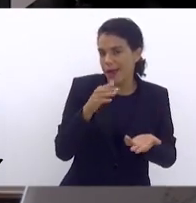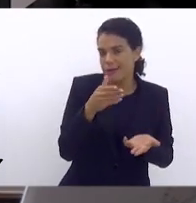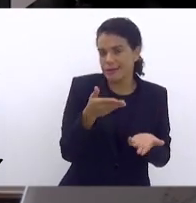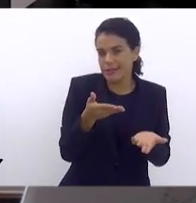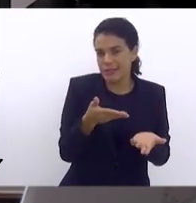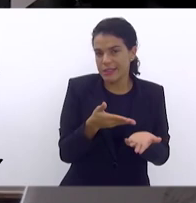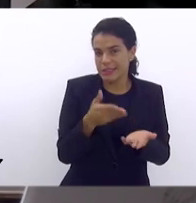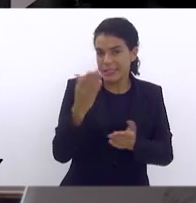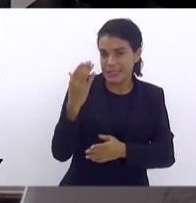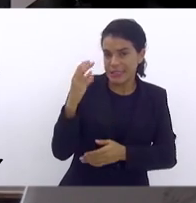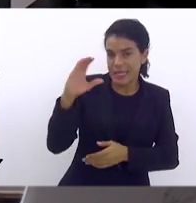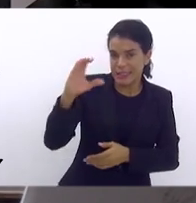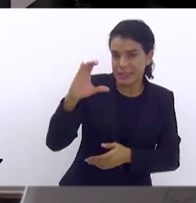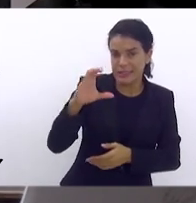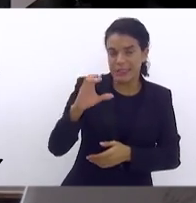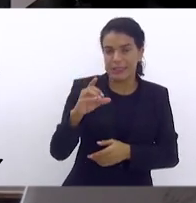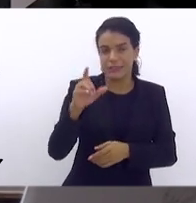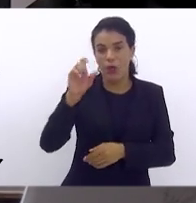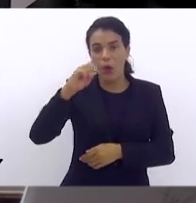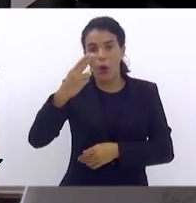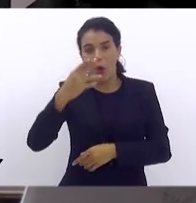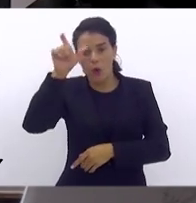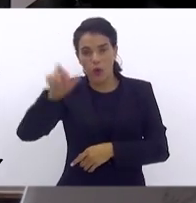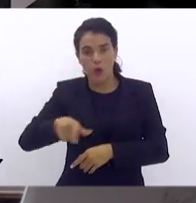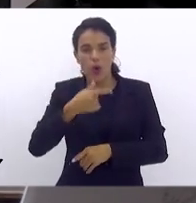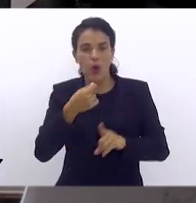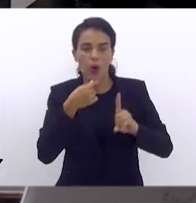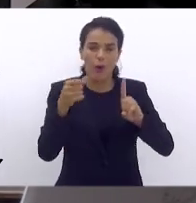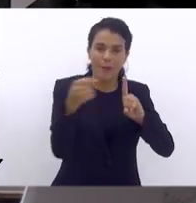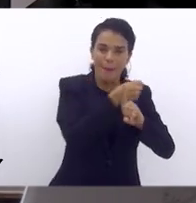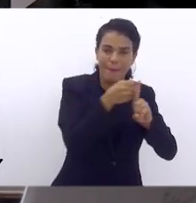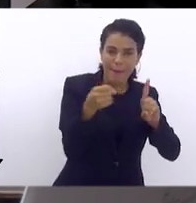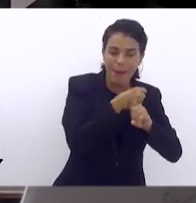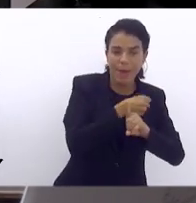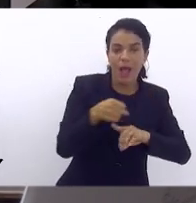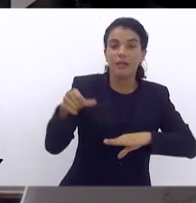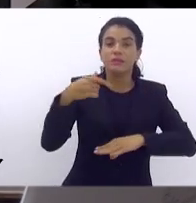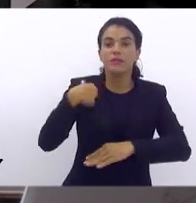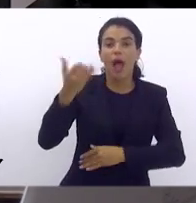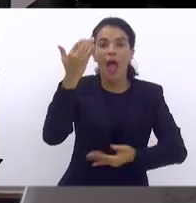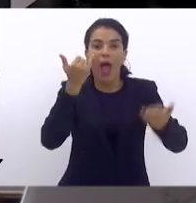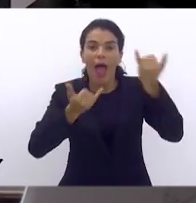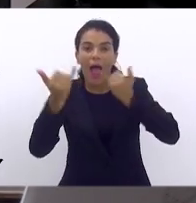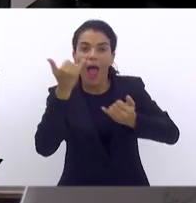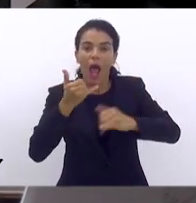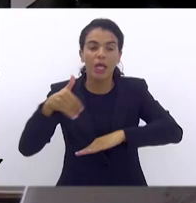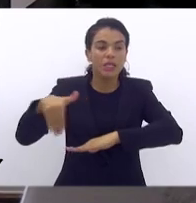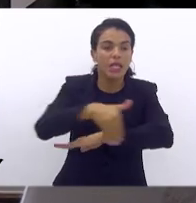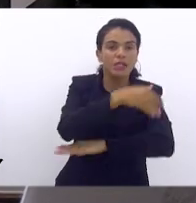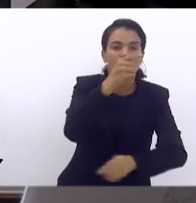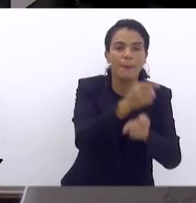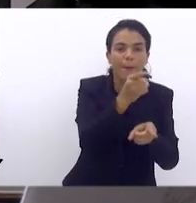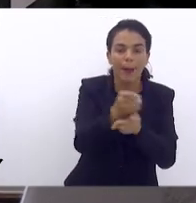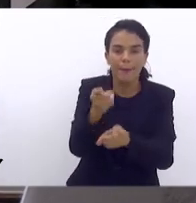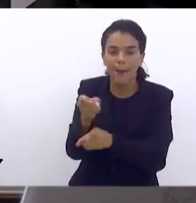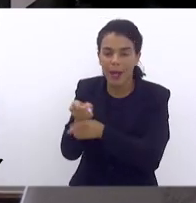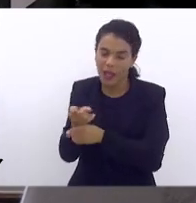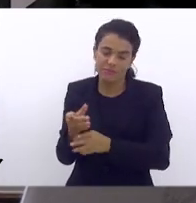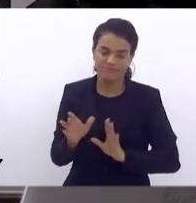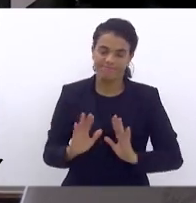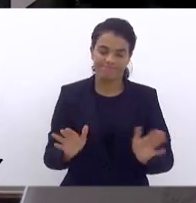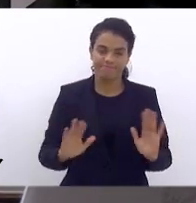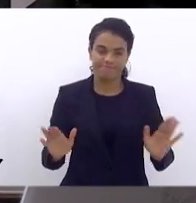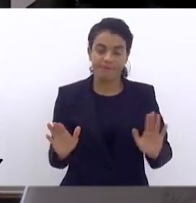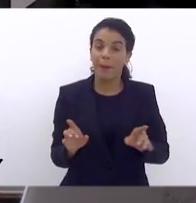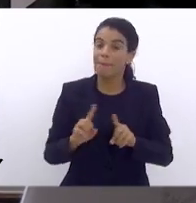da ciência do agressor por exemplo dos seus dos seus do seu endereço do seu telefone mas é